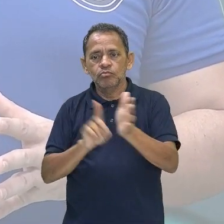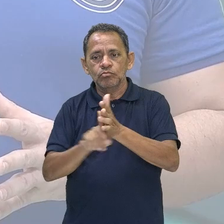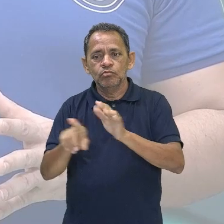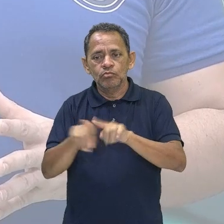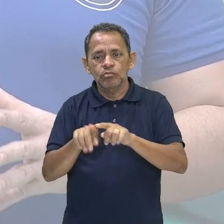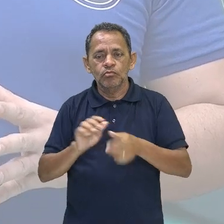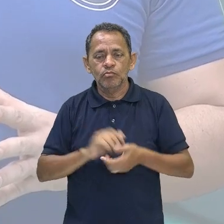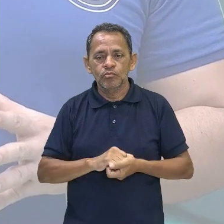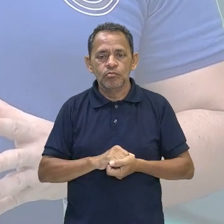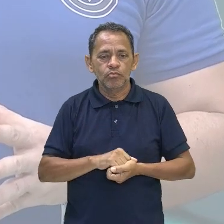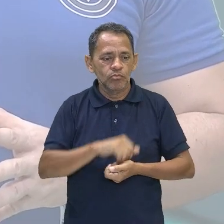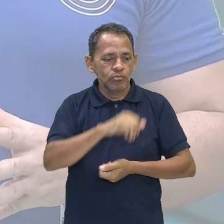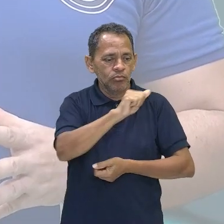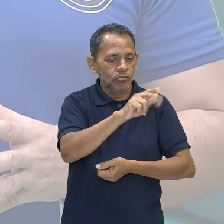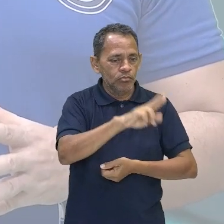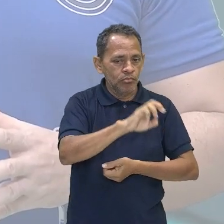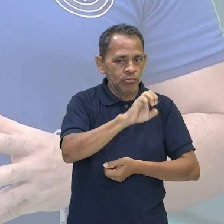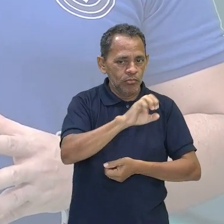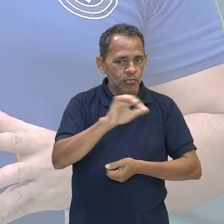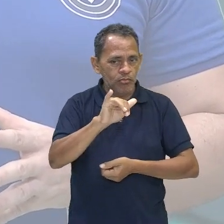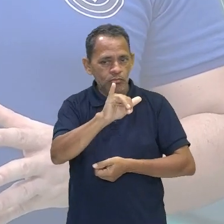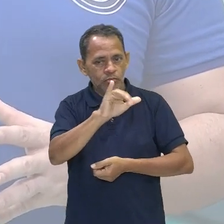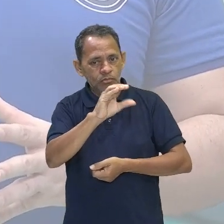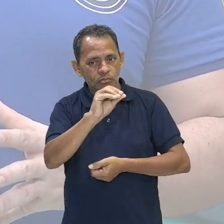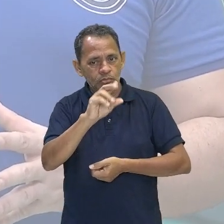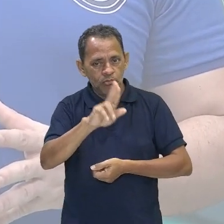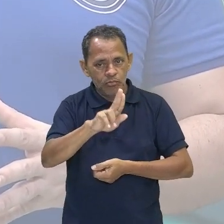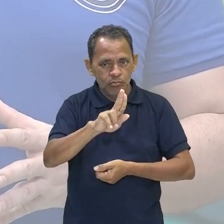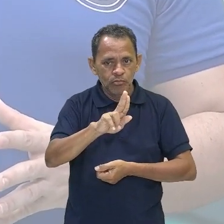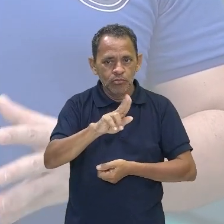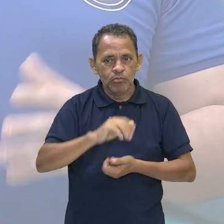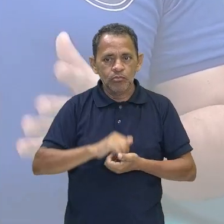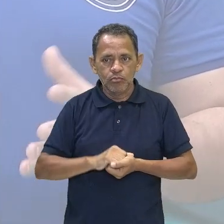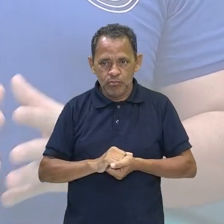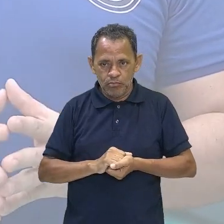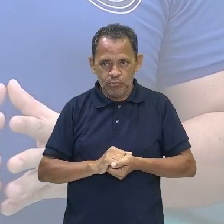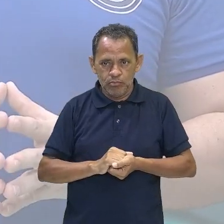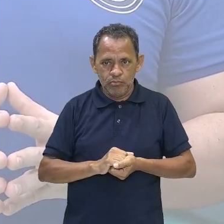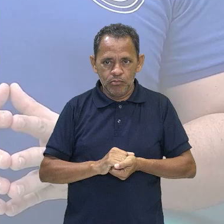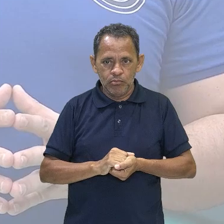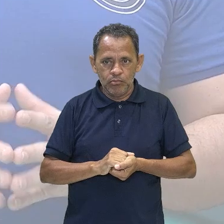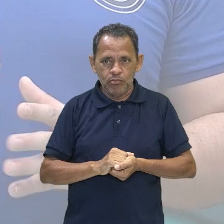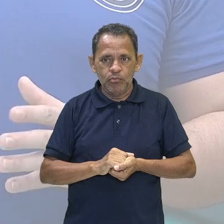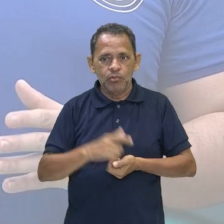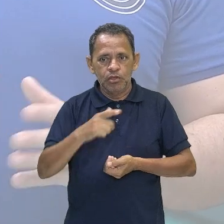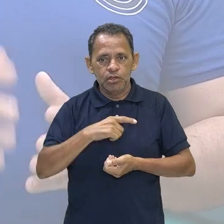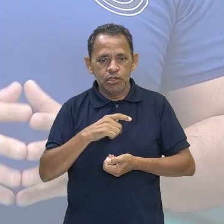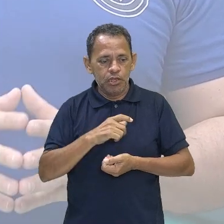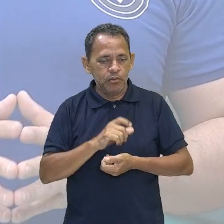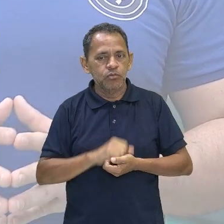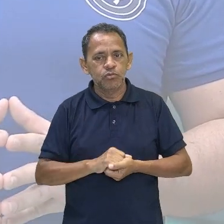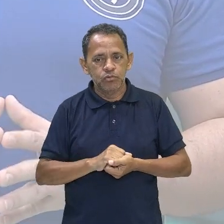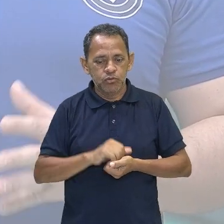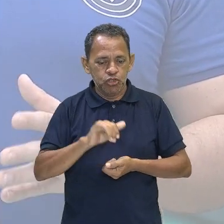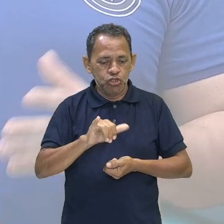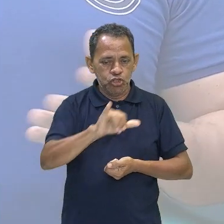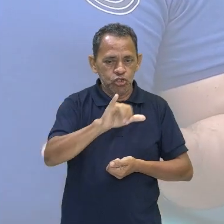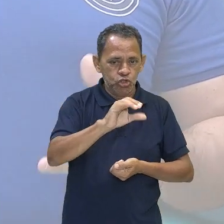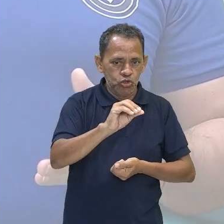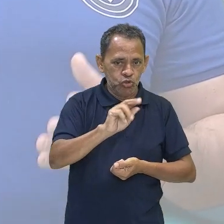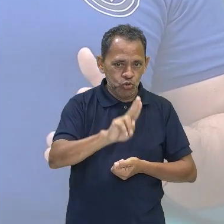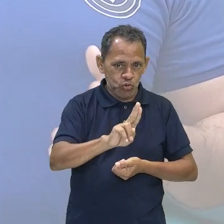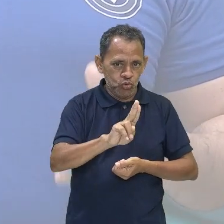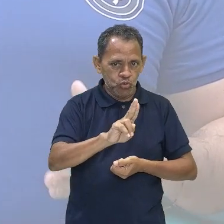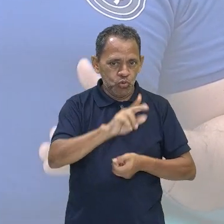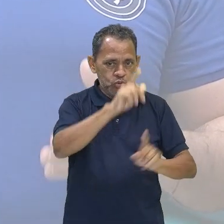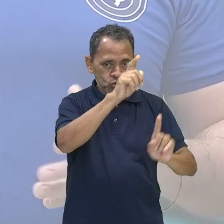fast? Are you driving fast? Novamente, nós temos aí o you como sujeito, né? E,